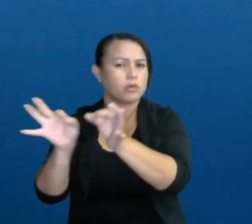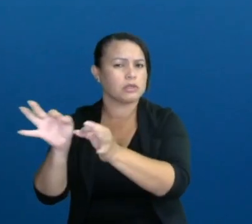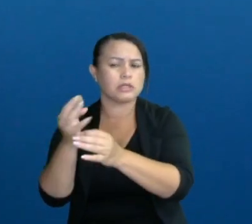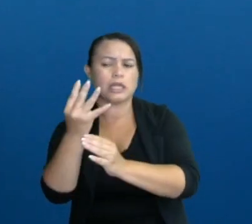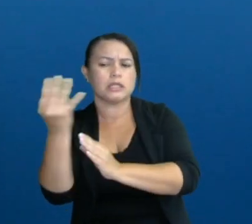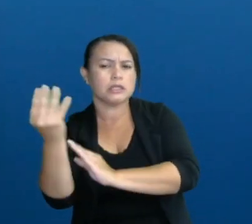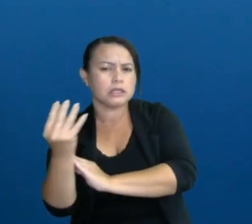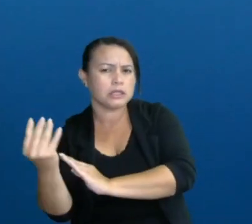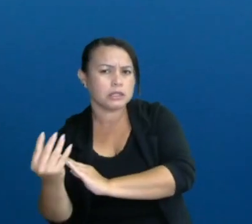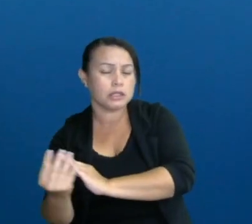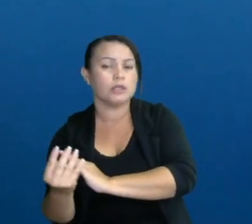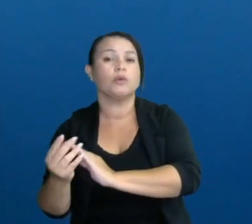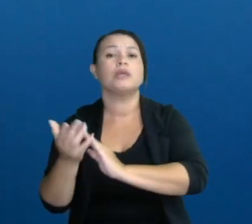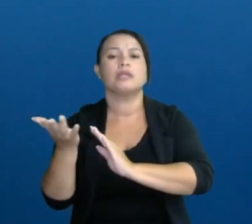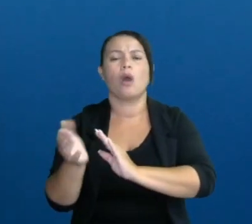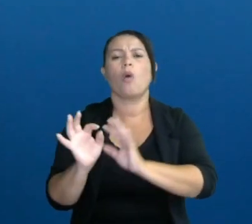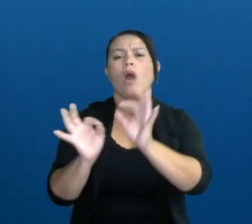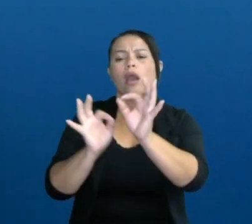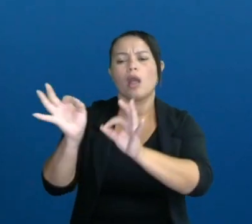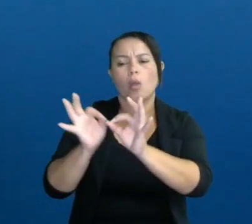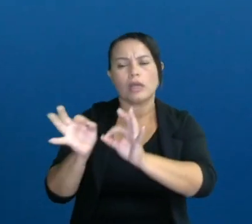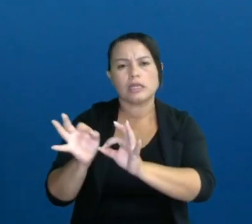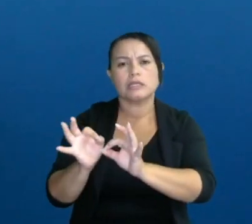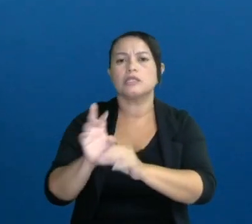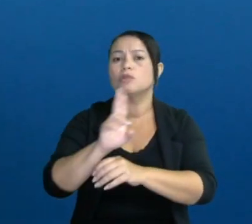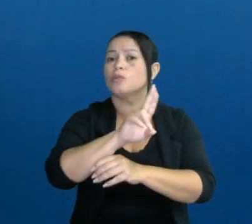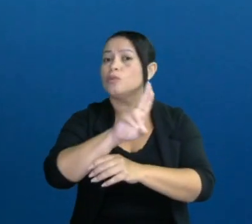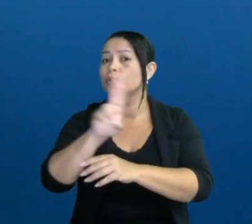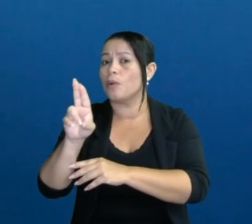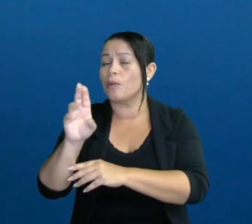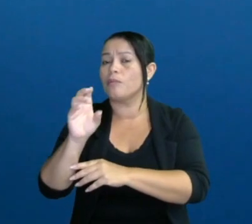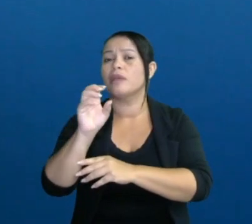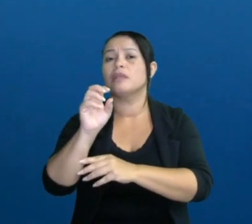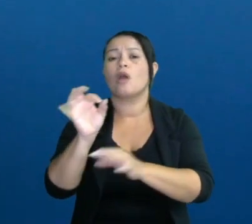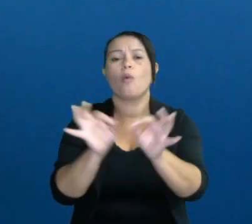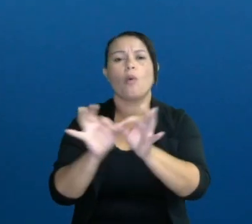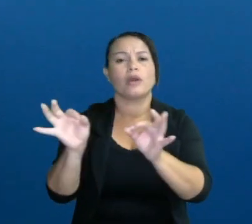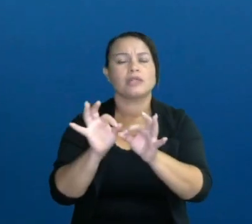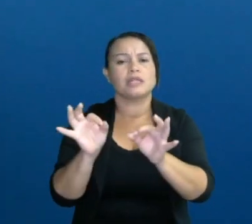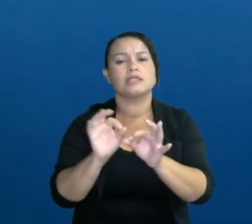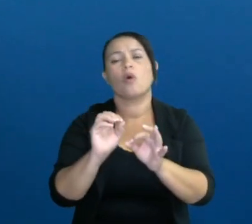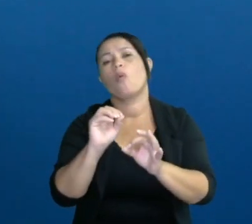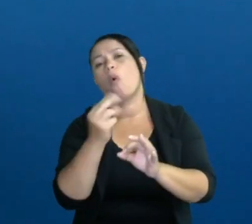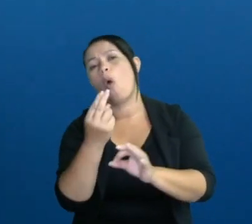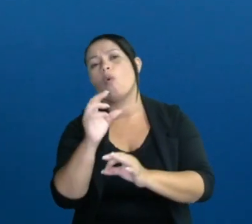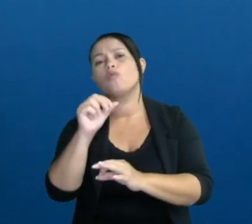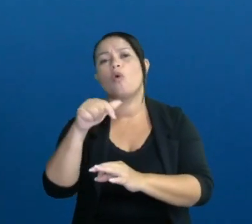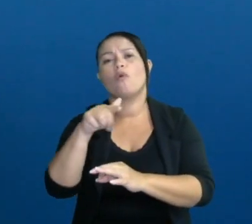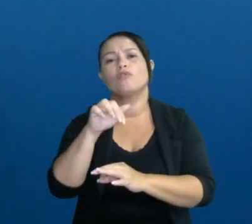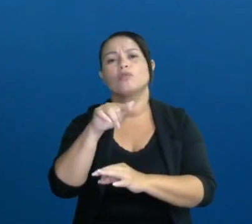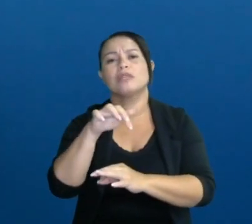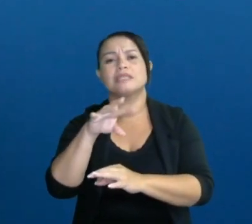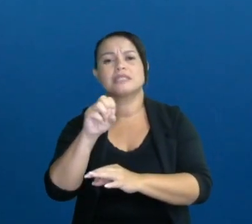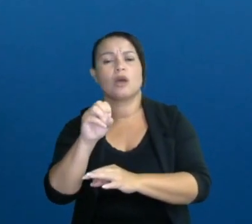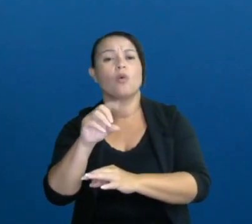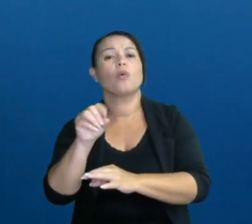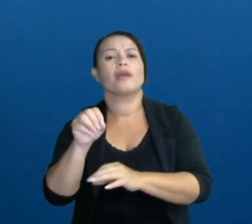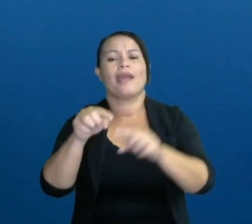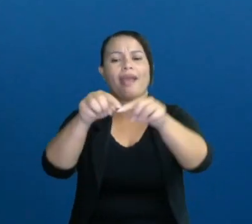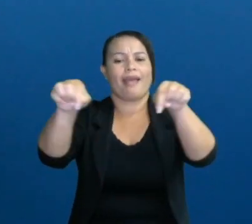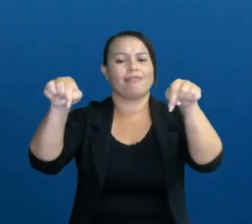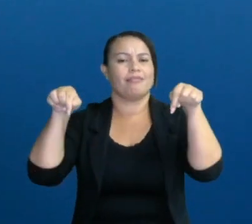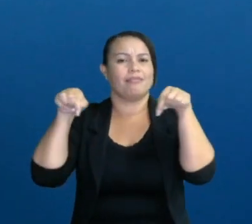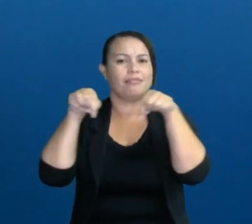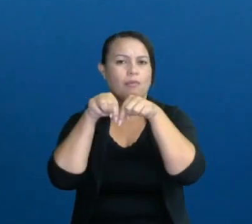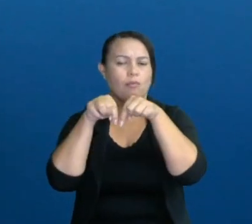em fileiras. Aquela organização se chama organização ou configuração retangular, certo? Então, é a